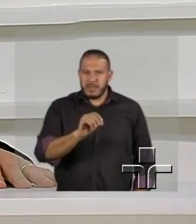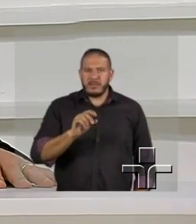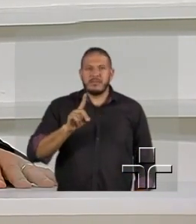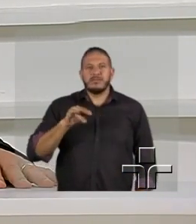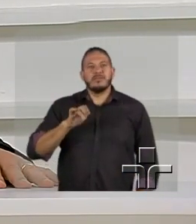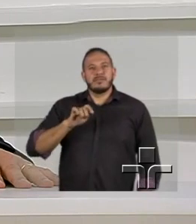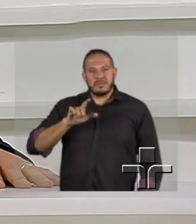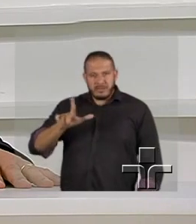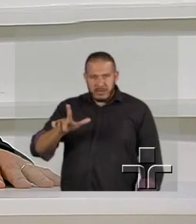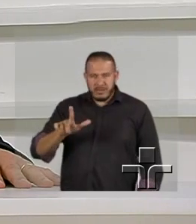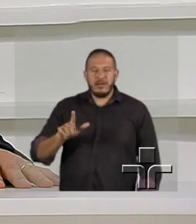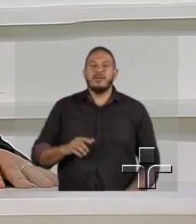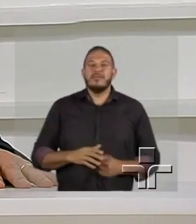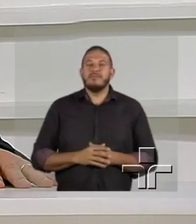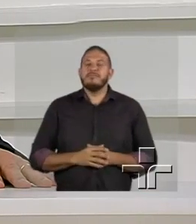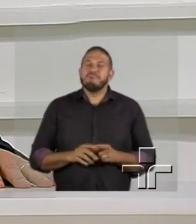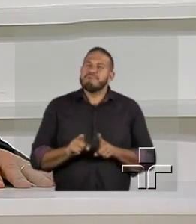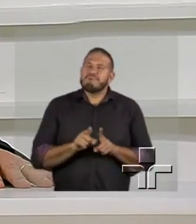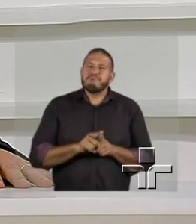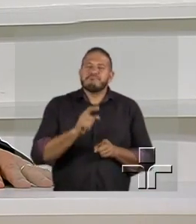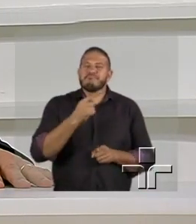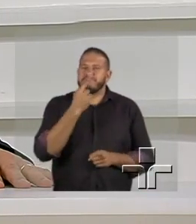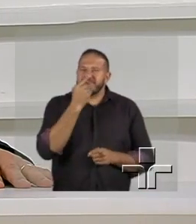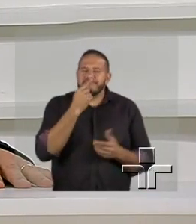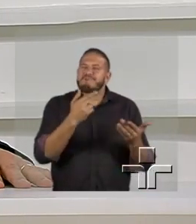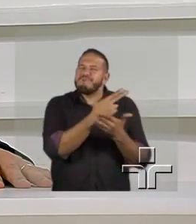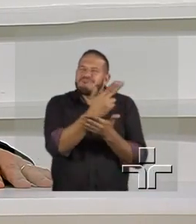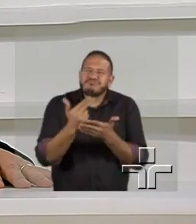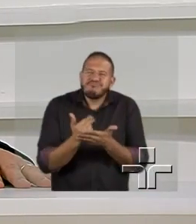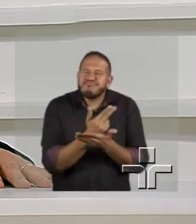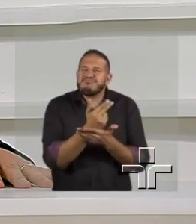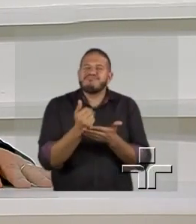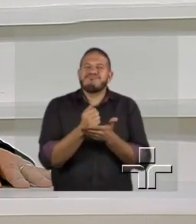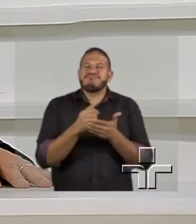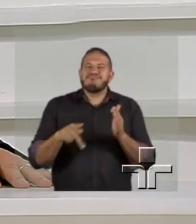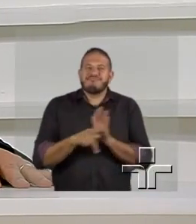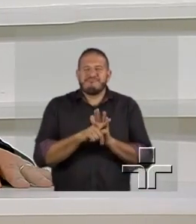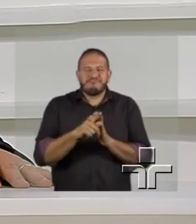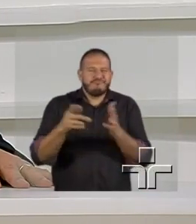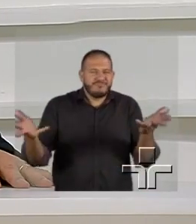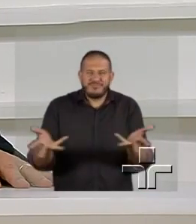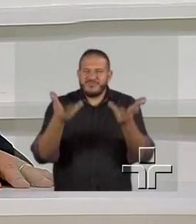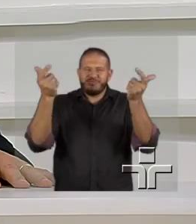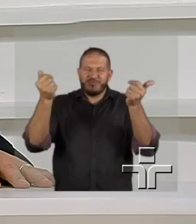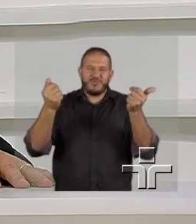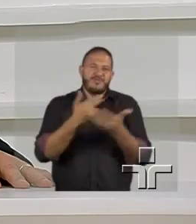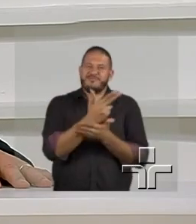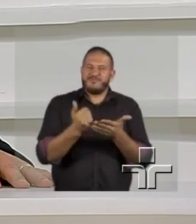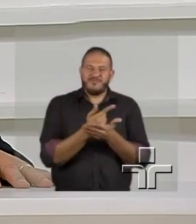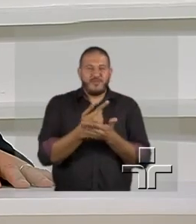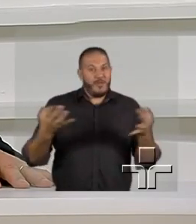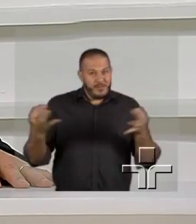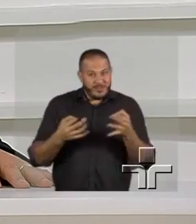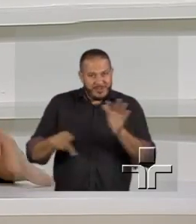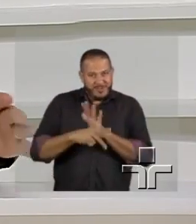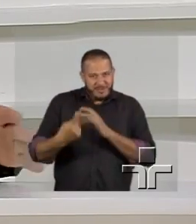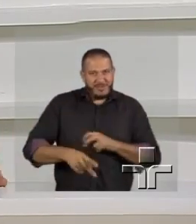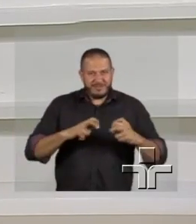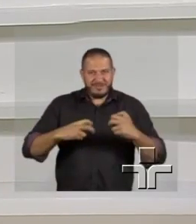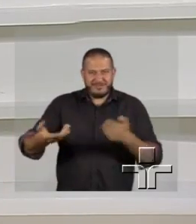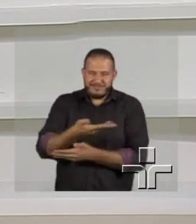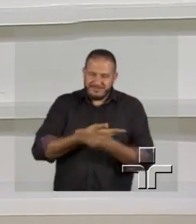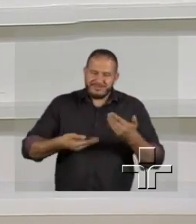é do aspecto crime, né? Já é do aspecto de conduta posterior. Mas o fato operacional